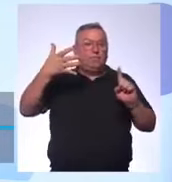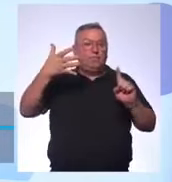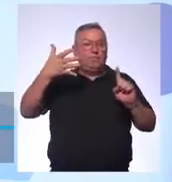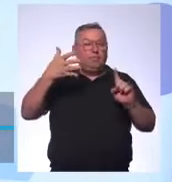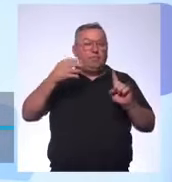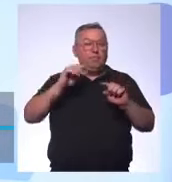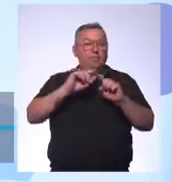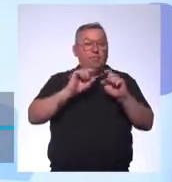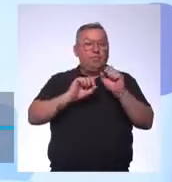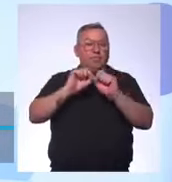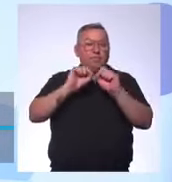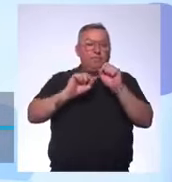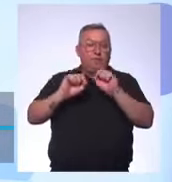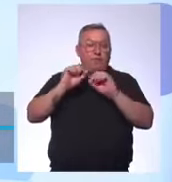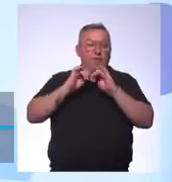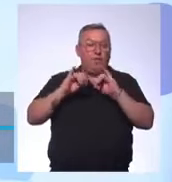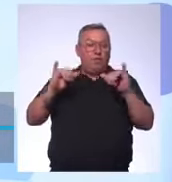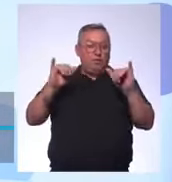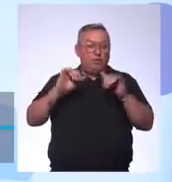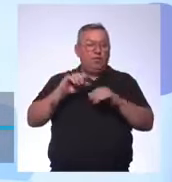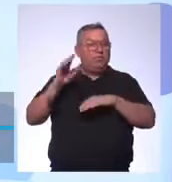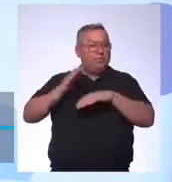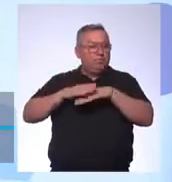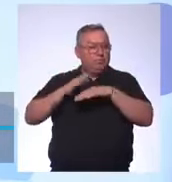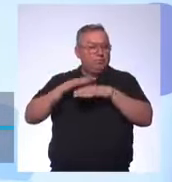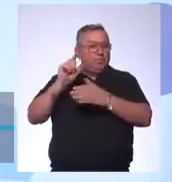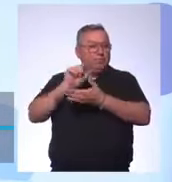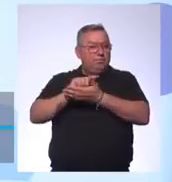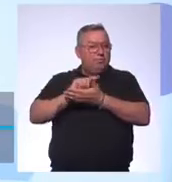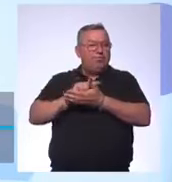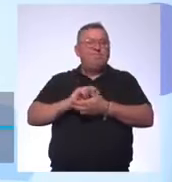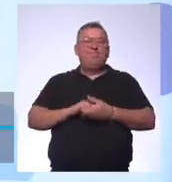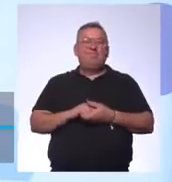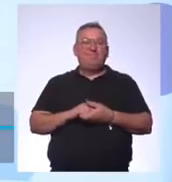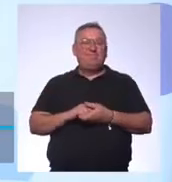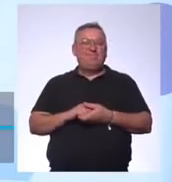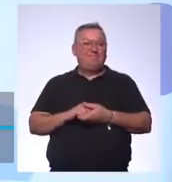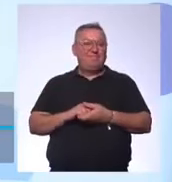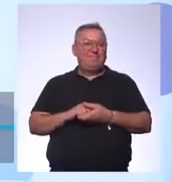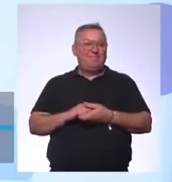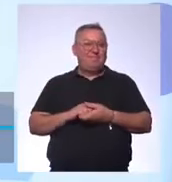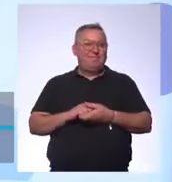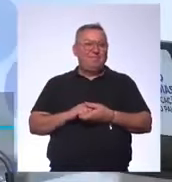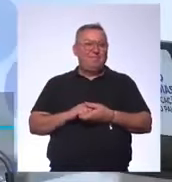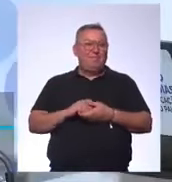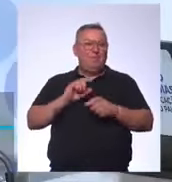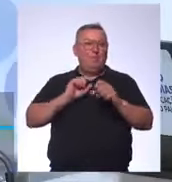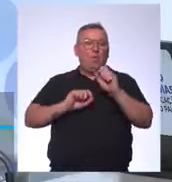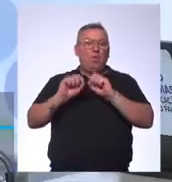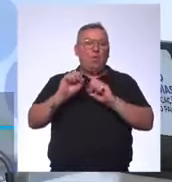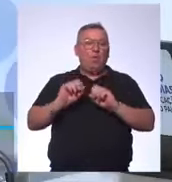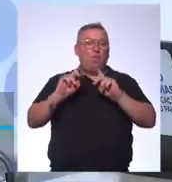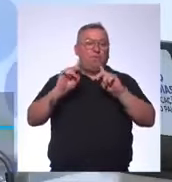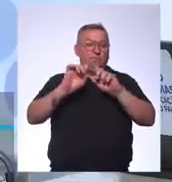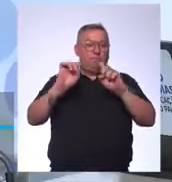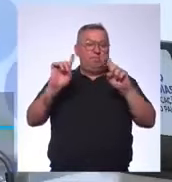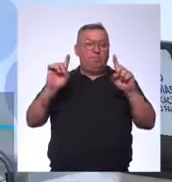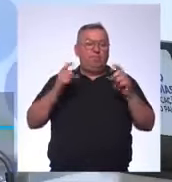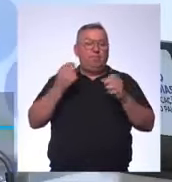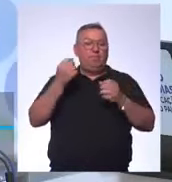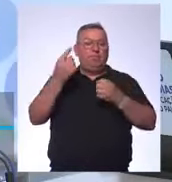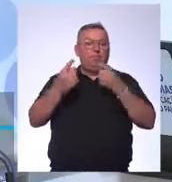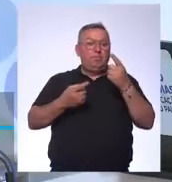que escrevem as notícias, no papel mesmo, né? Tá. Ok.